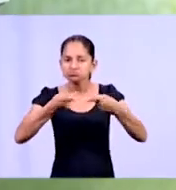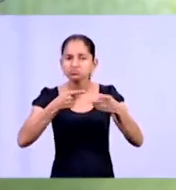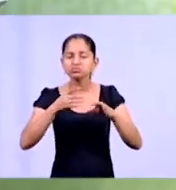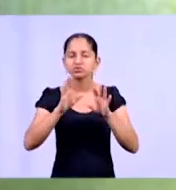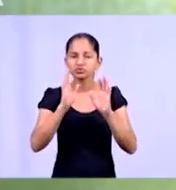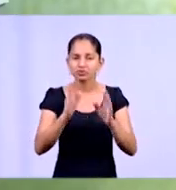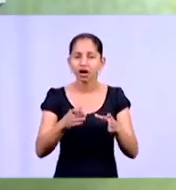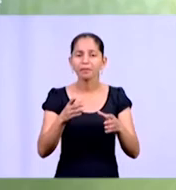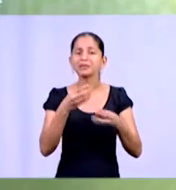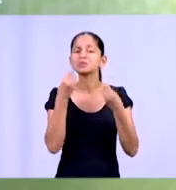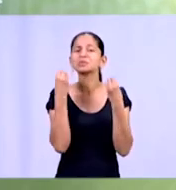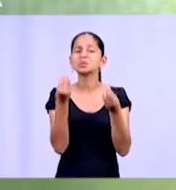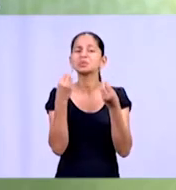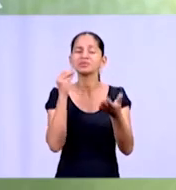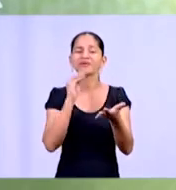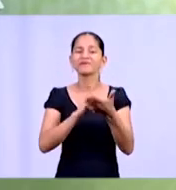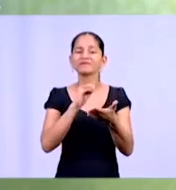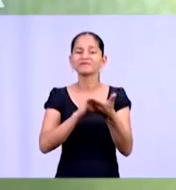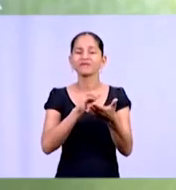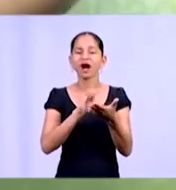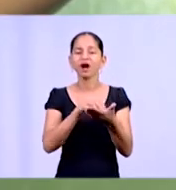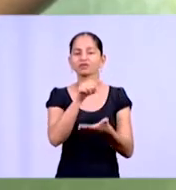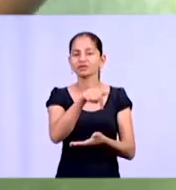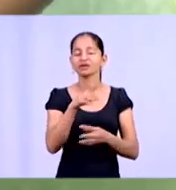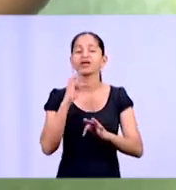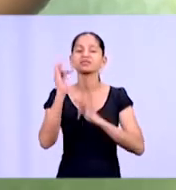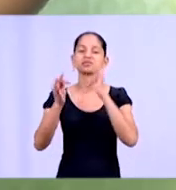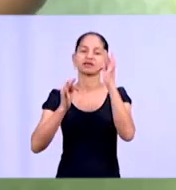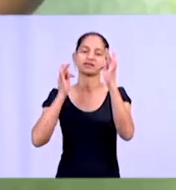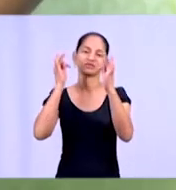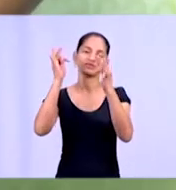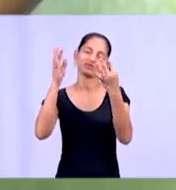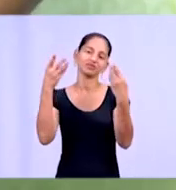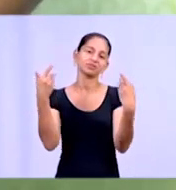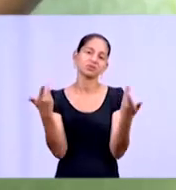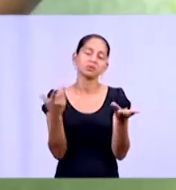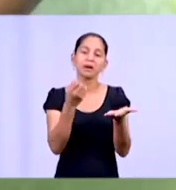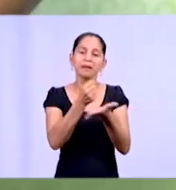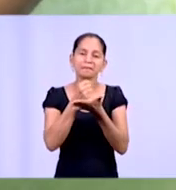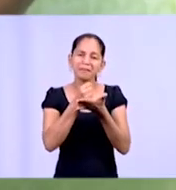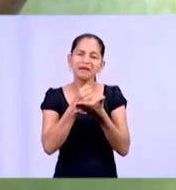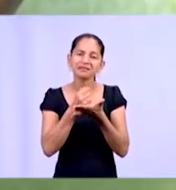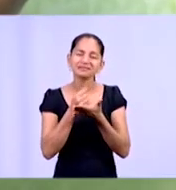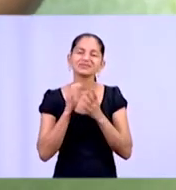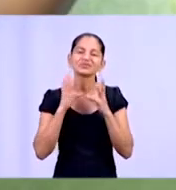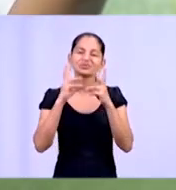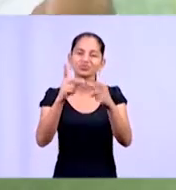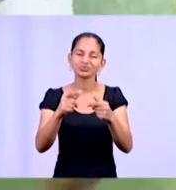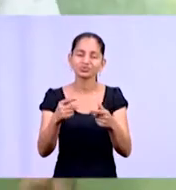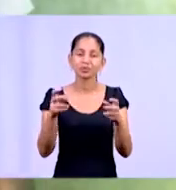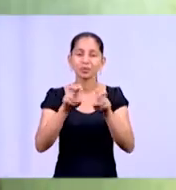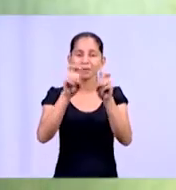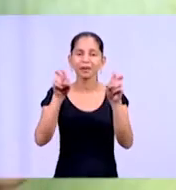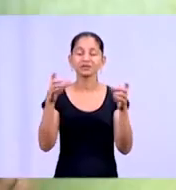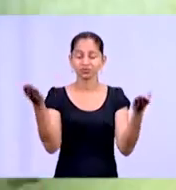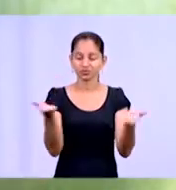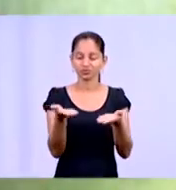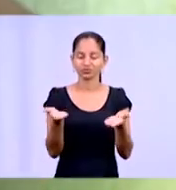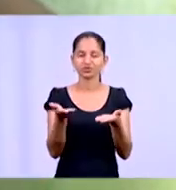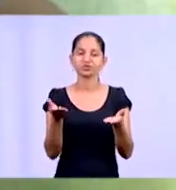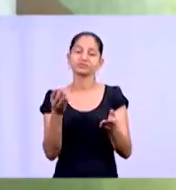mas a tecnologia na época não era o suficiente para montar. Mas é a base de quase toda máquina quase todo computador hoje, gente.